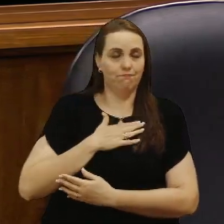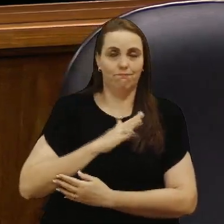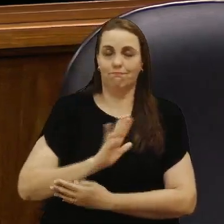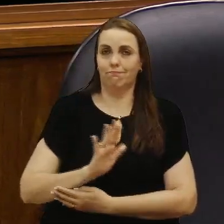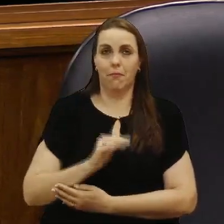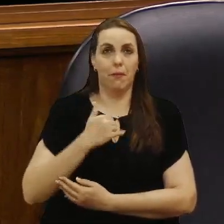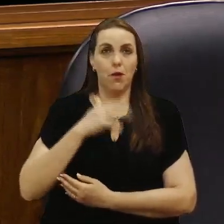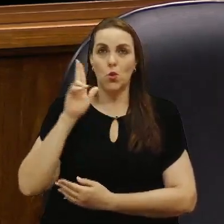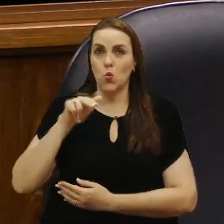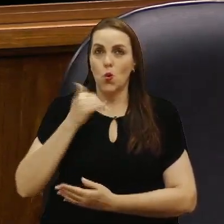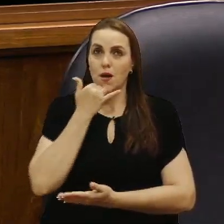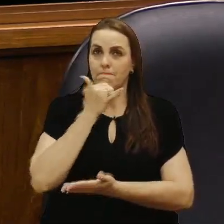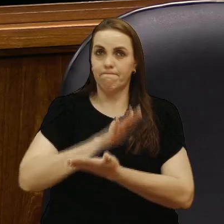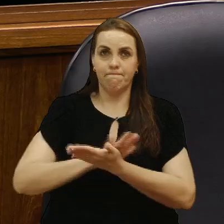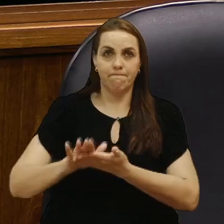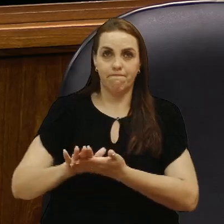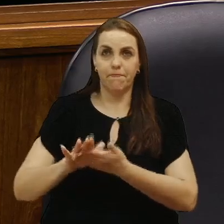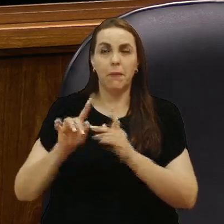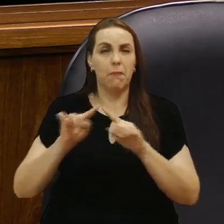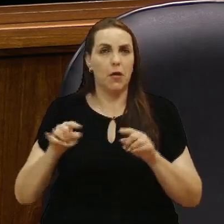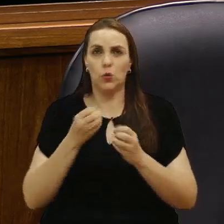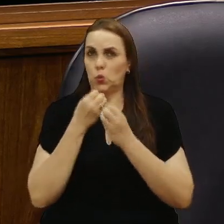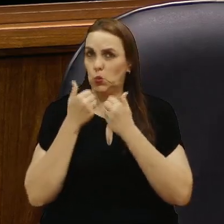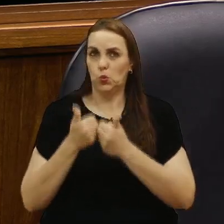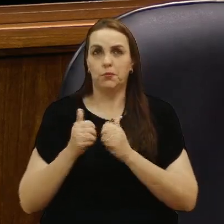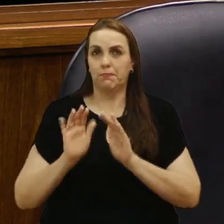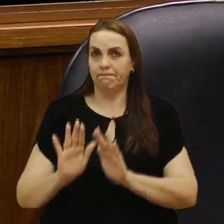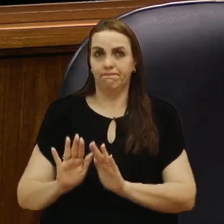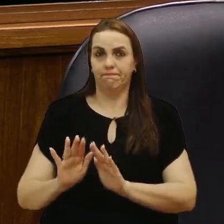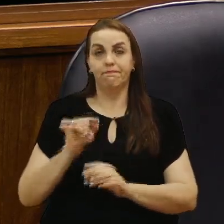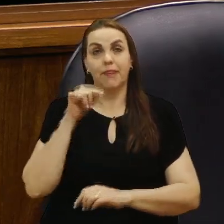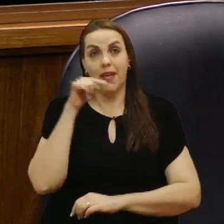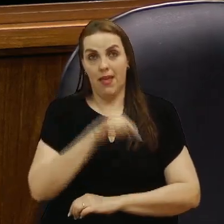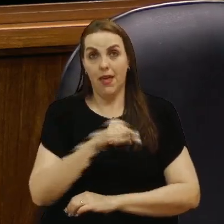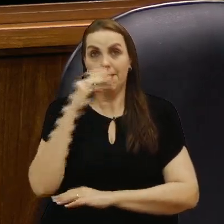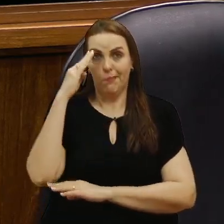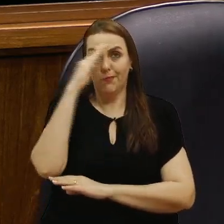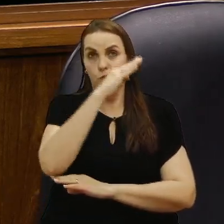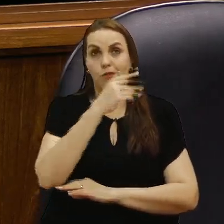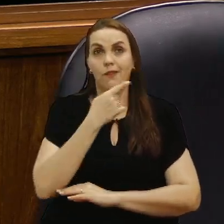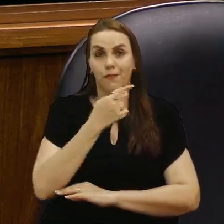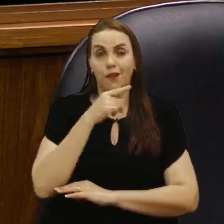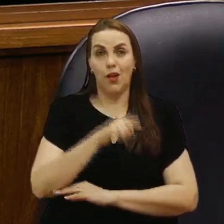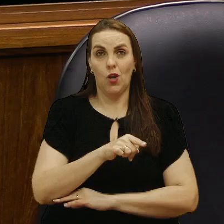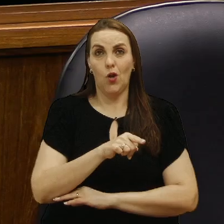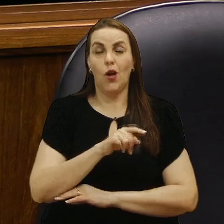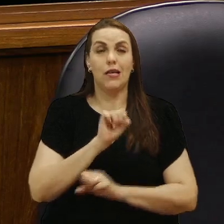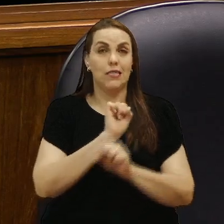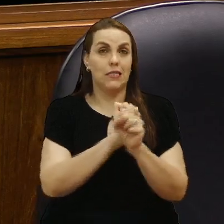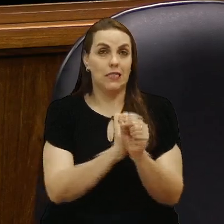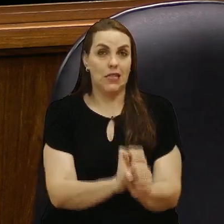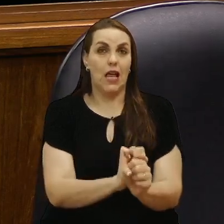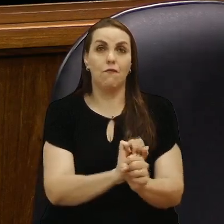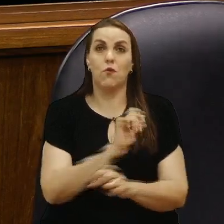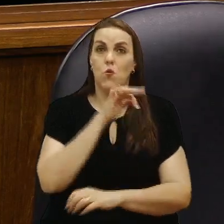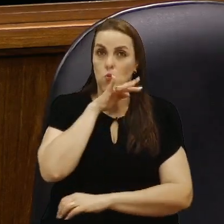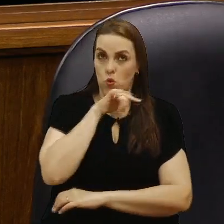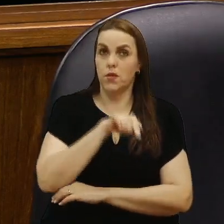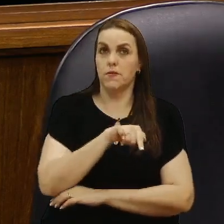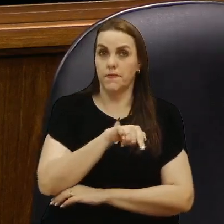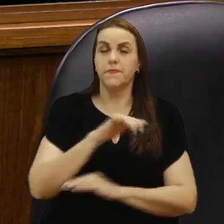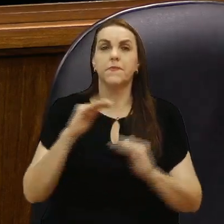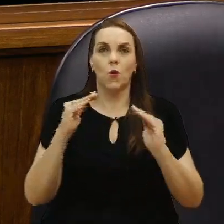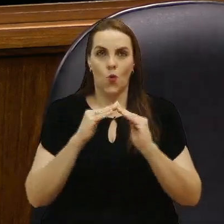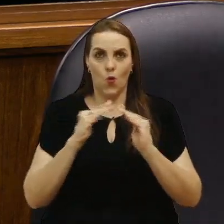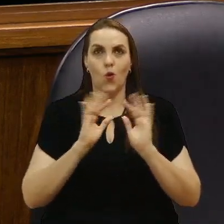imperdoáveis. Mas tudo bem. Ele disse que a escravidão foi ruim. Concordamos.